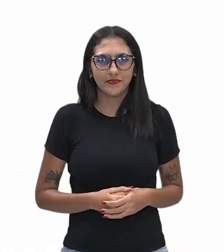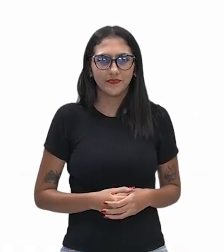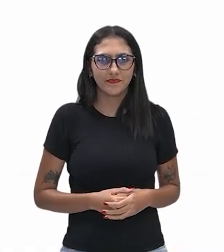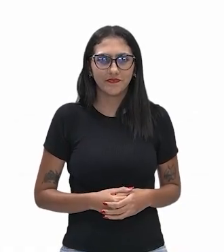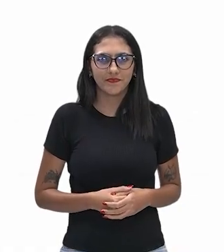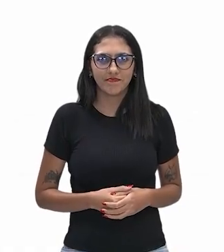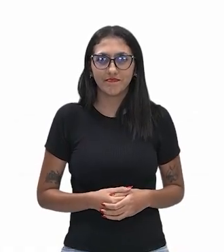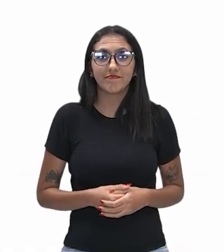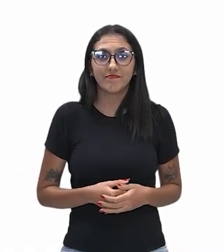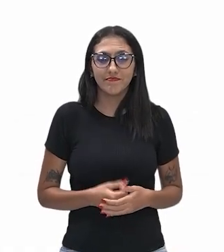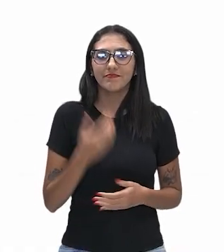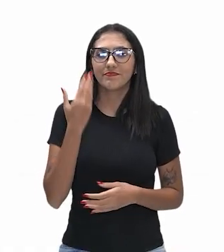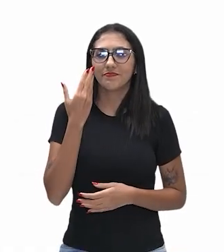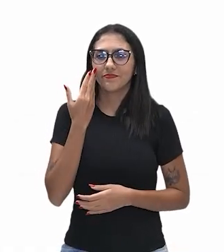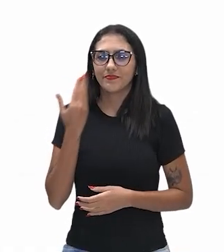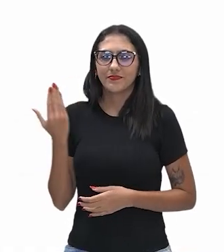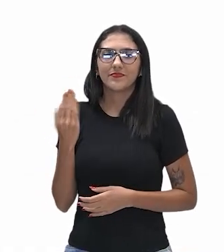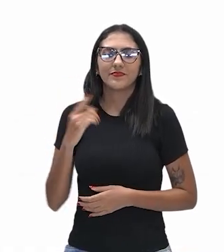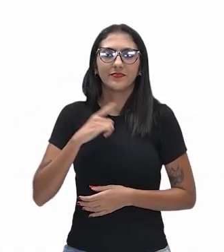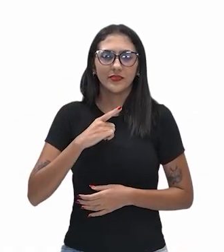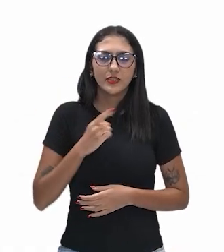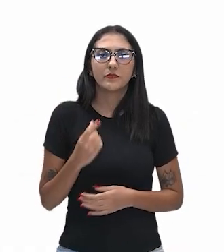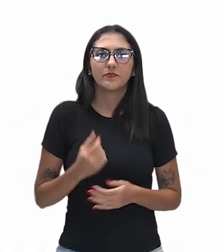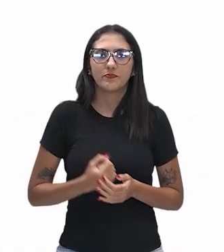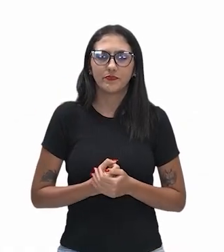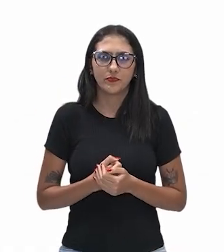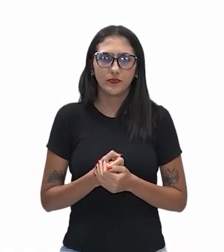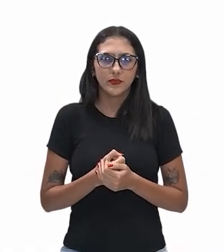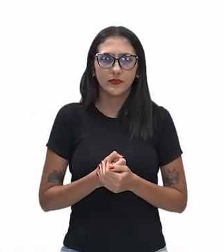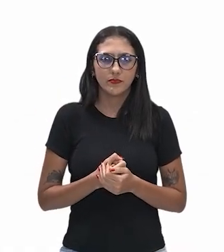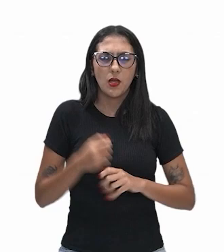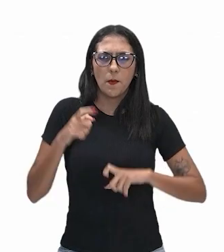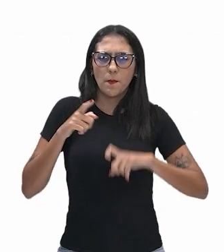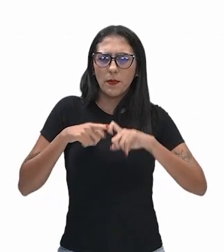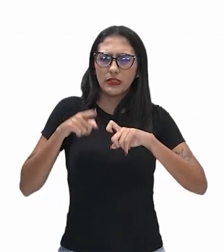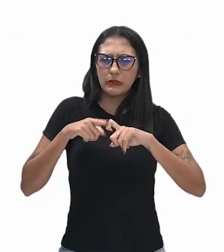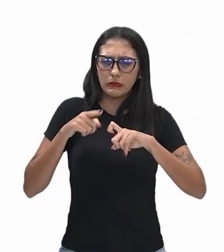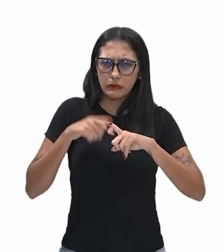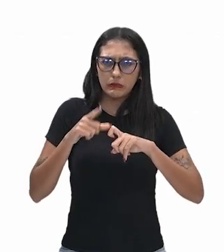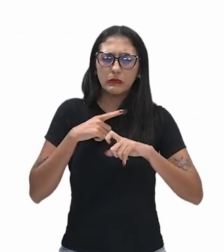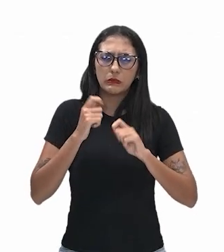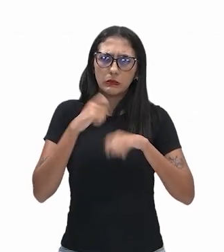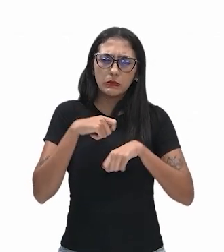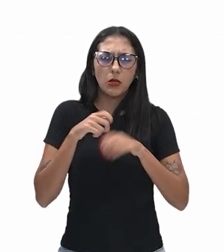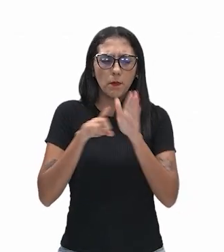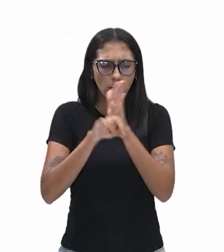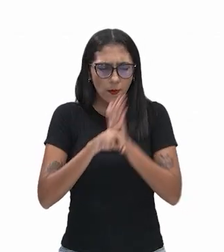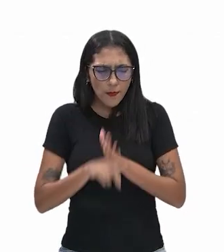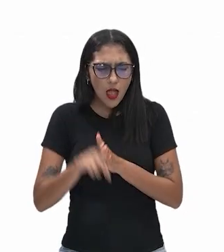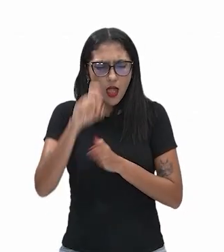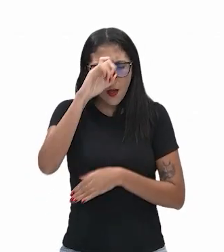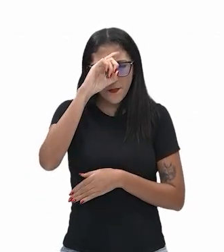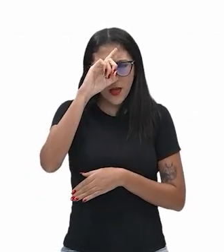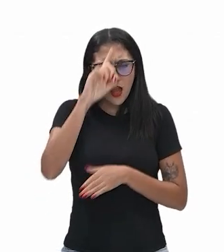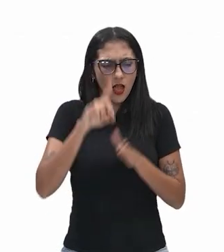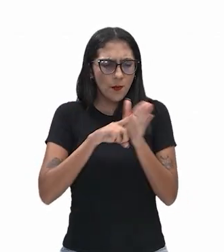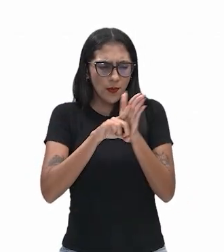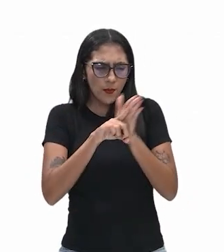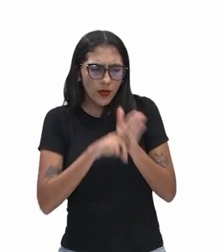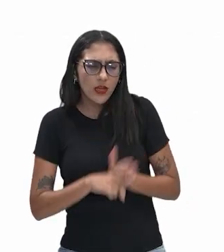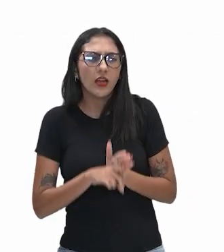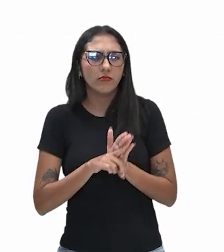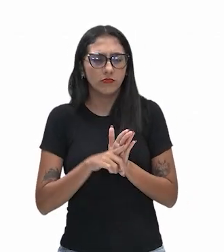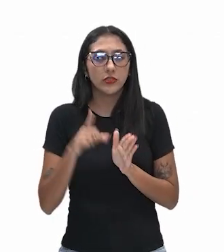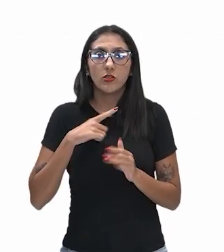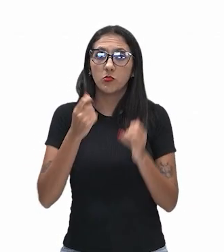Conforme a medicina foi evoluindo, nós conseguimos aí desenvolver novas tecnologias